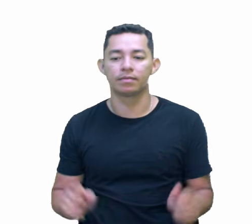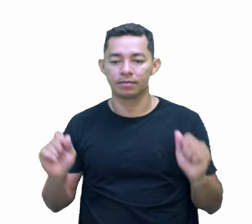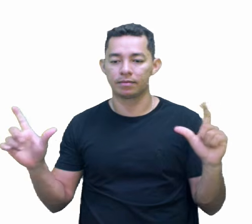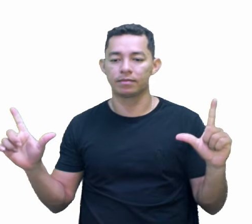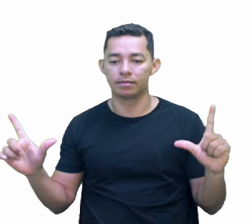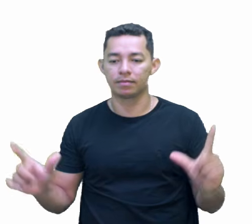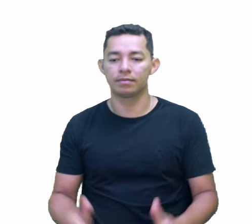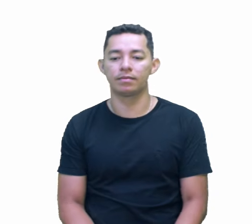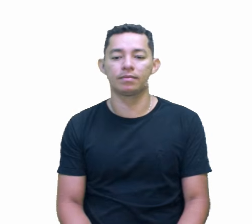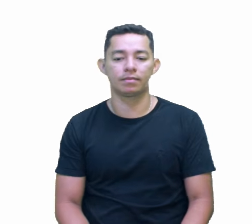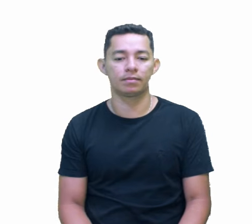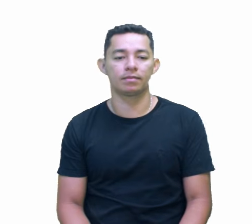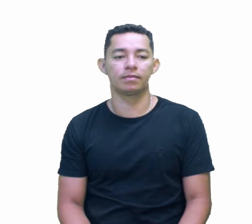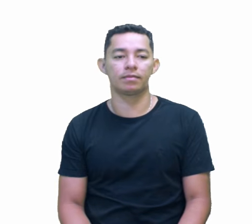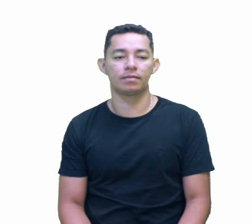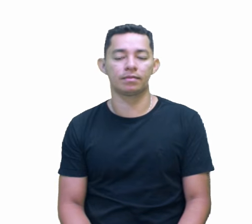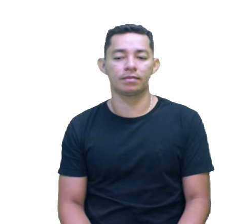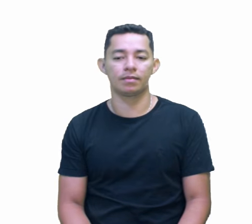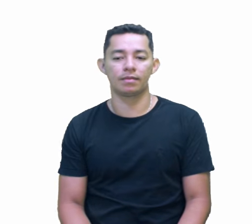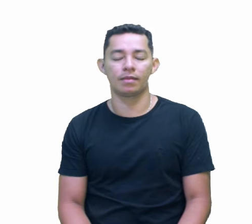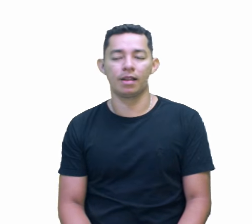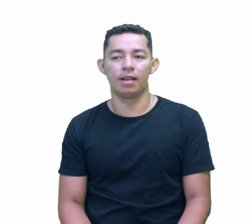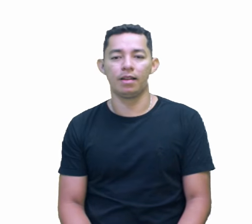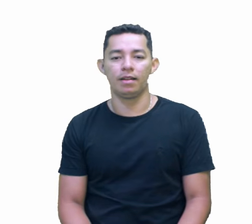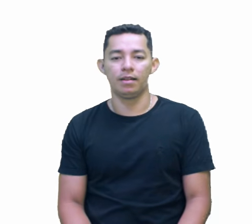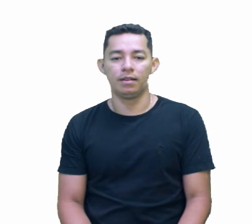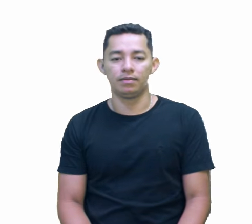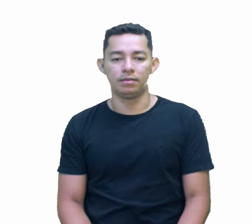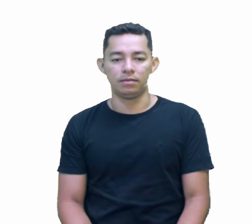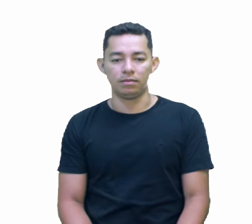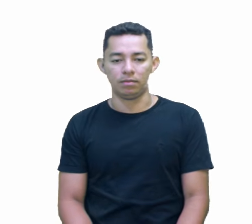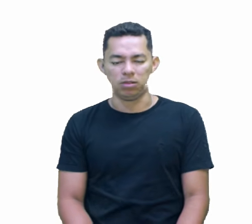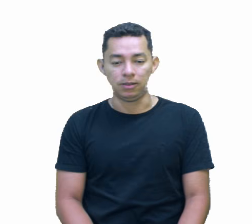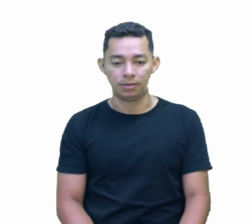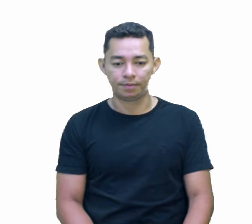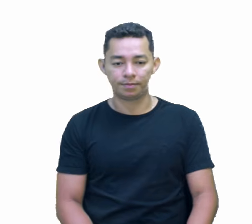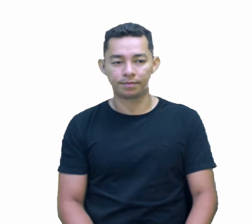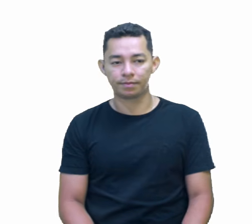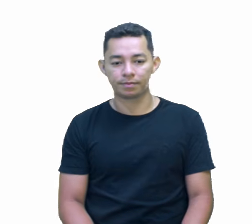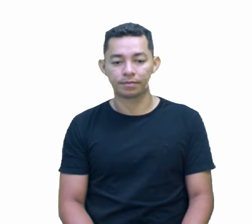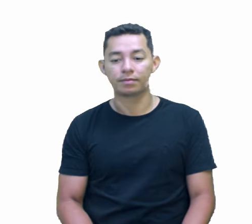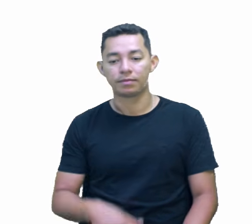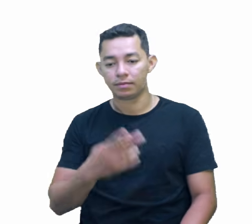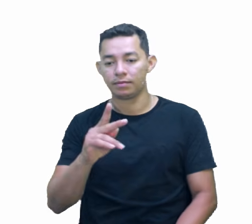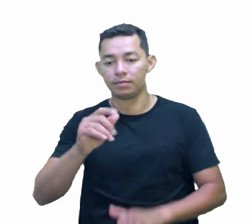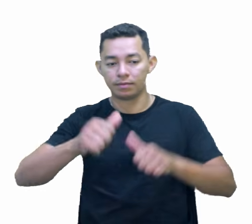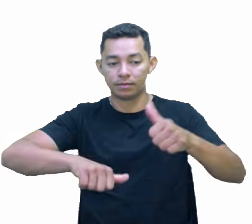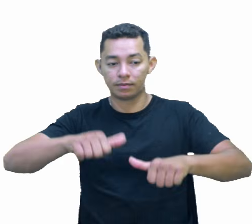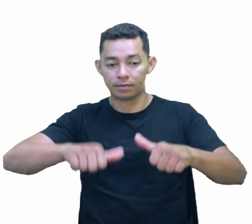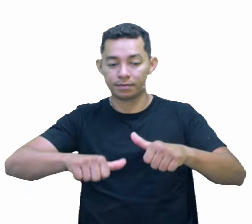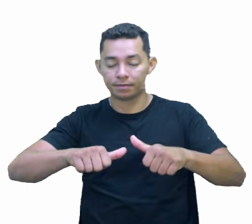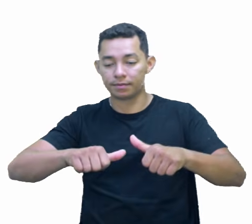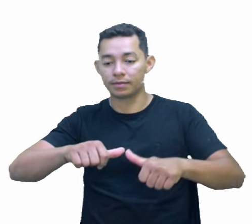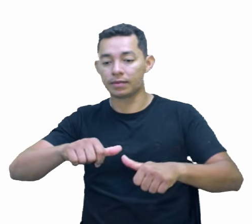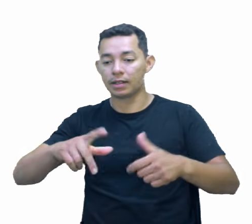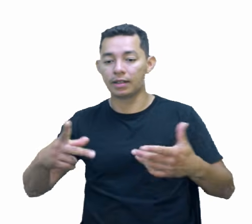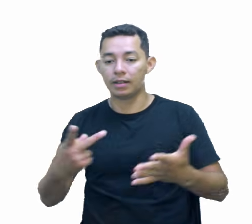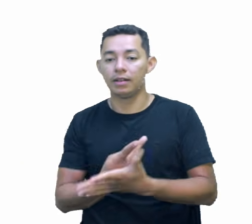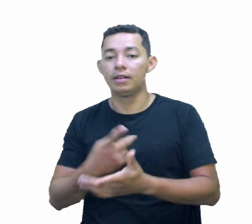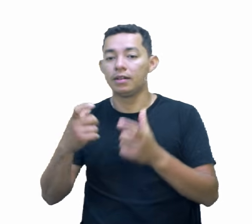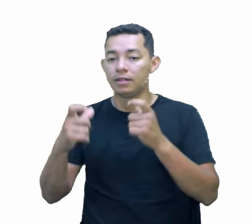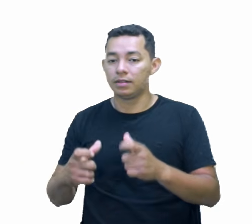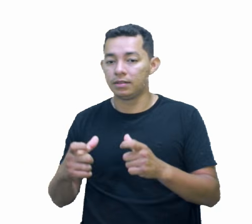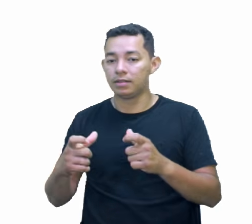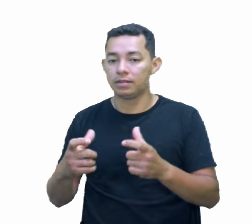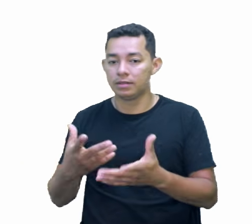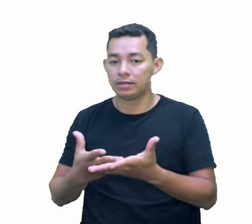aqui, por favor, para eu ver melhor. Então, a sua análise ocorre principalmente em relação